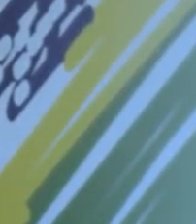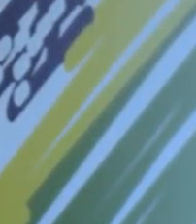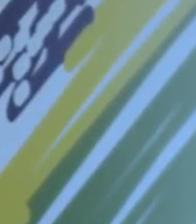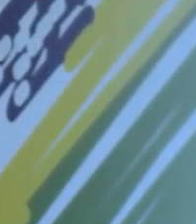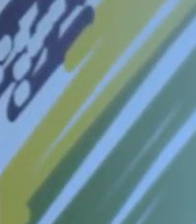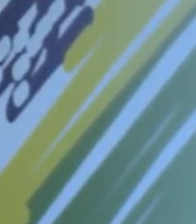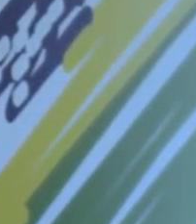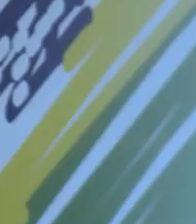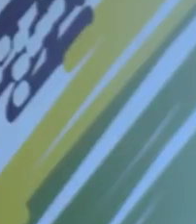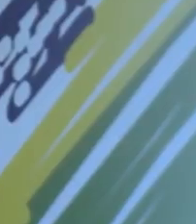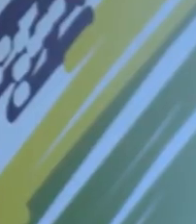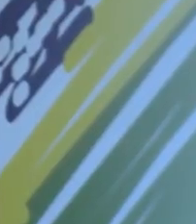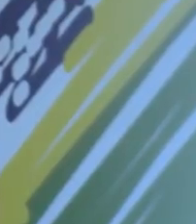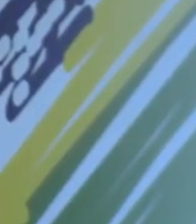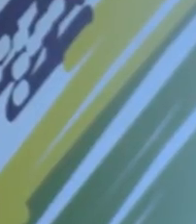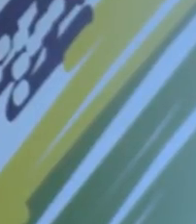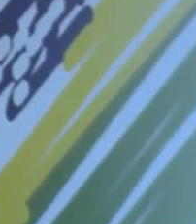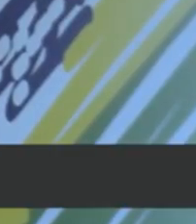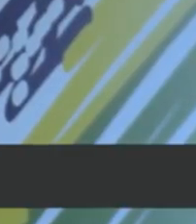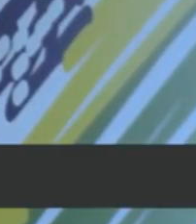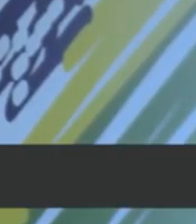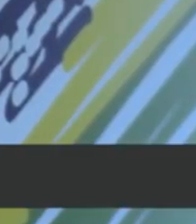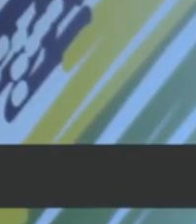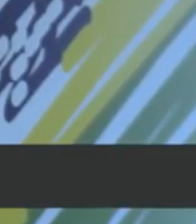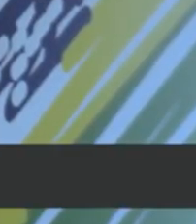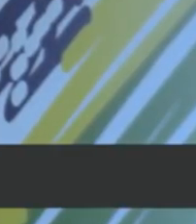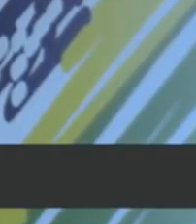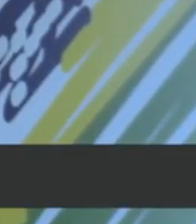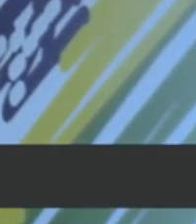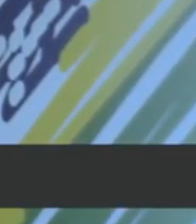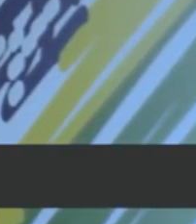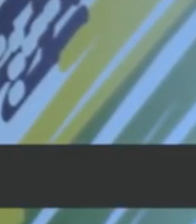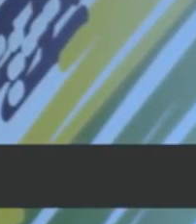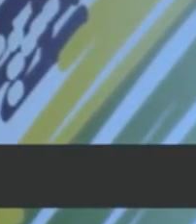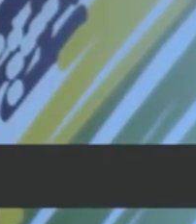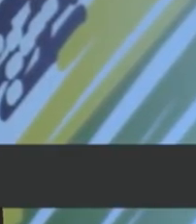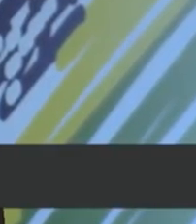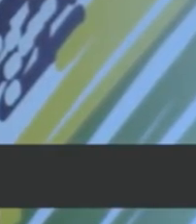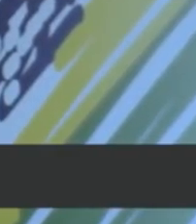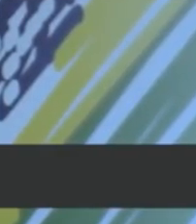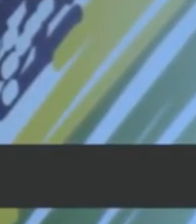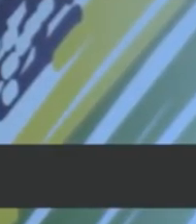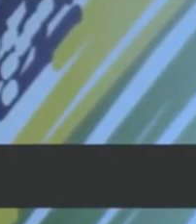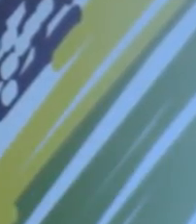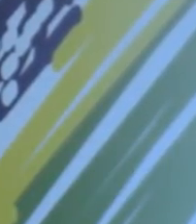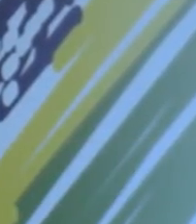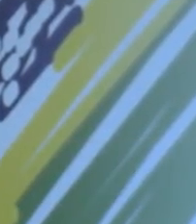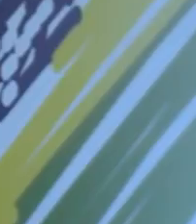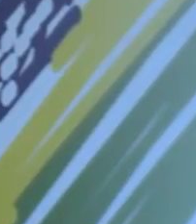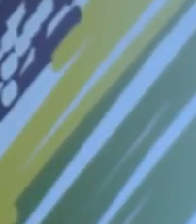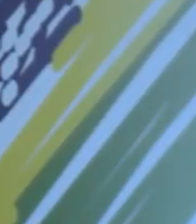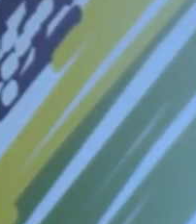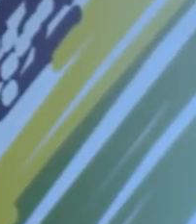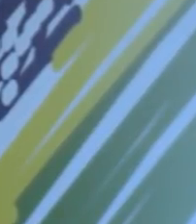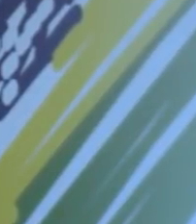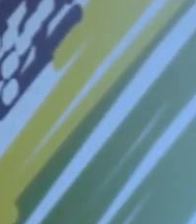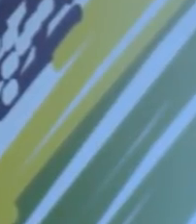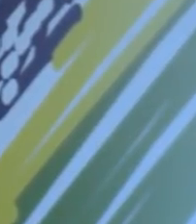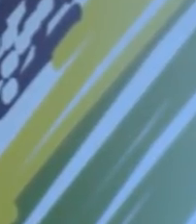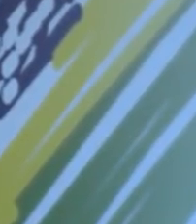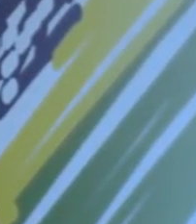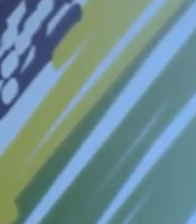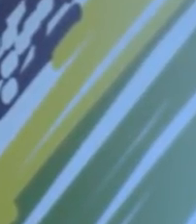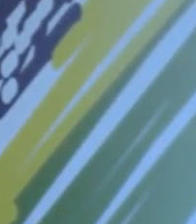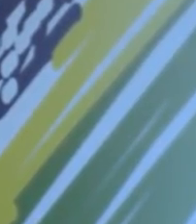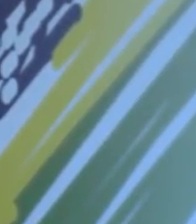começa hoje a segunda fase do pagamento das cotas do fundo pis pasep nesta nova etapa que vai até o dia 28 de setembro